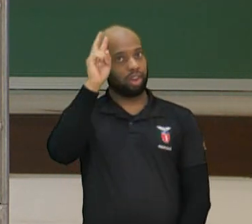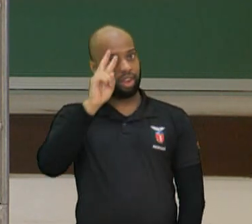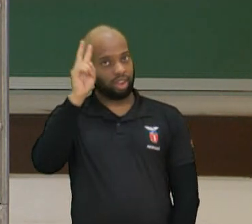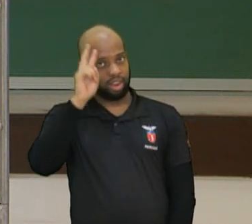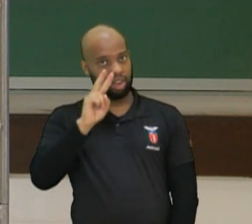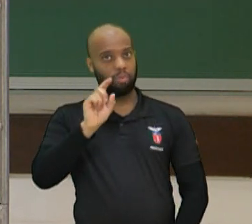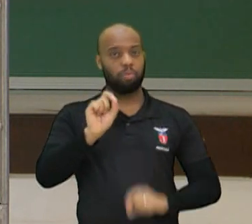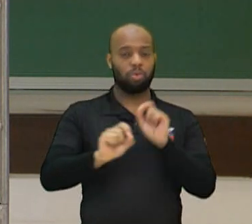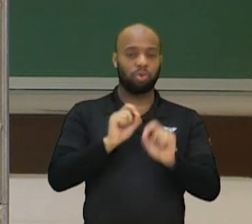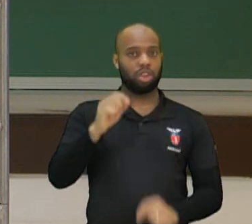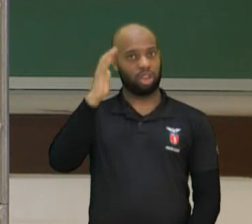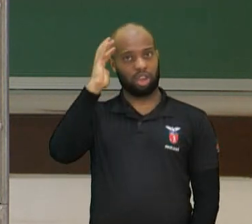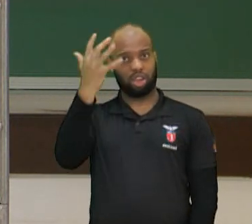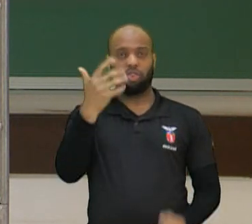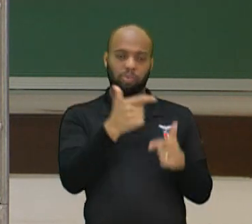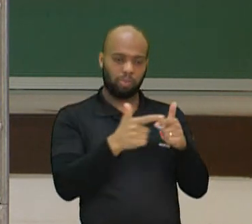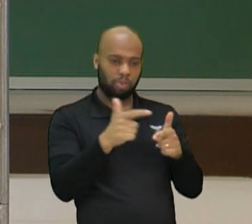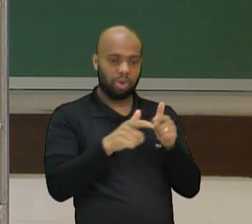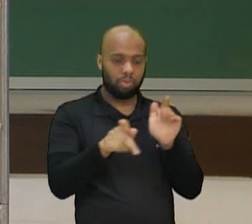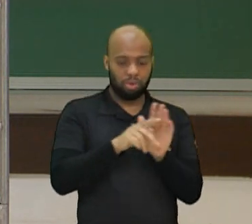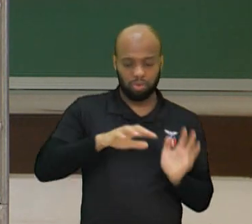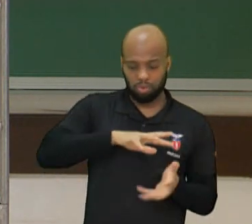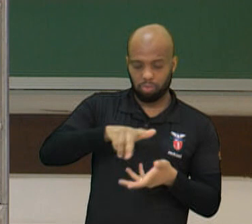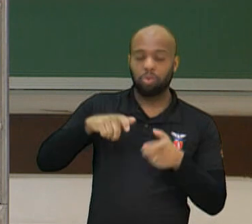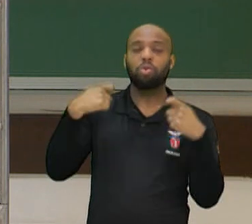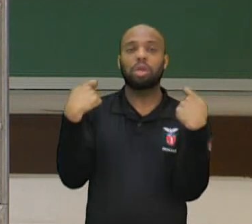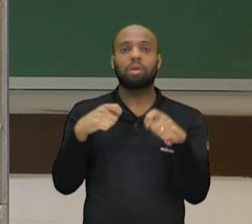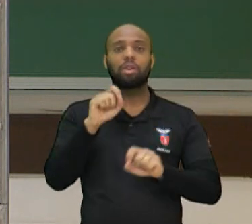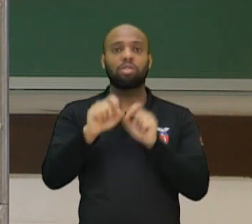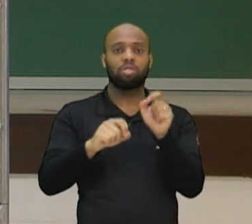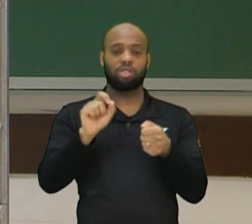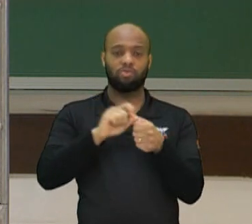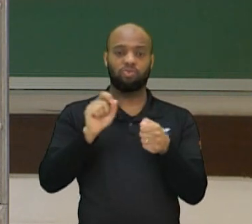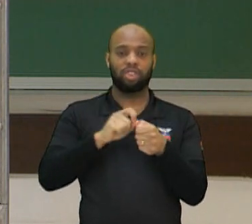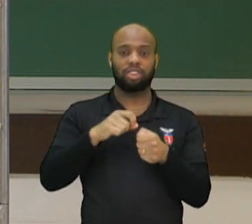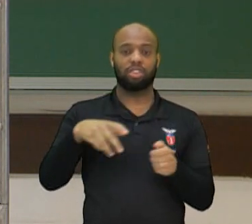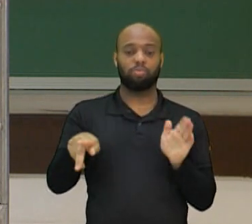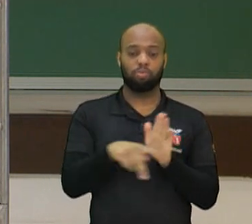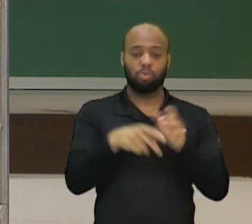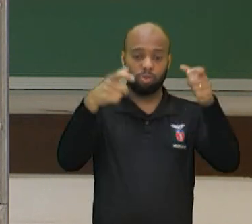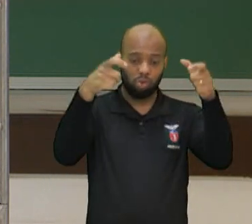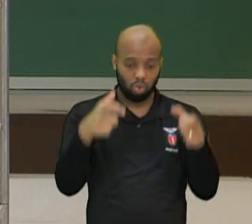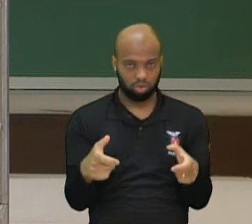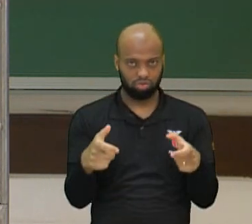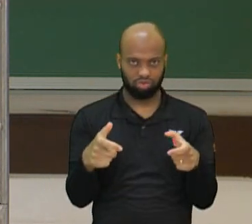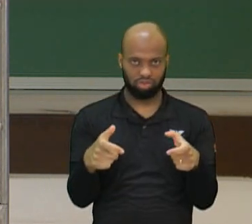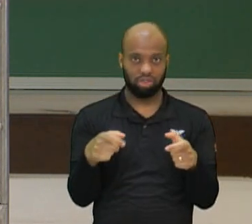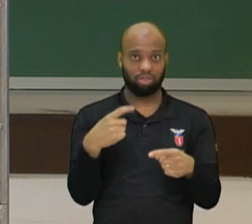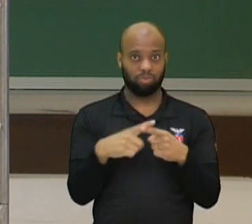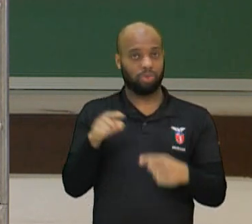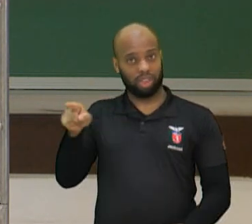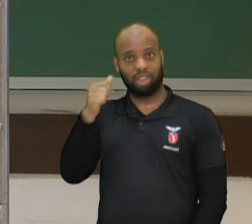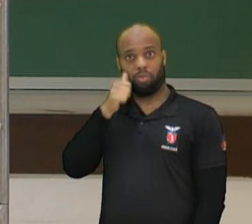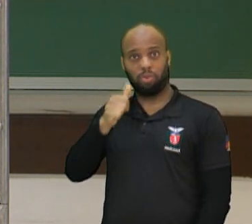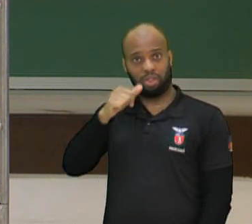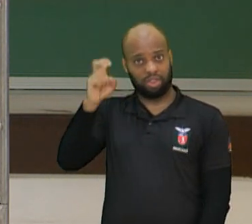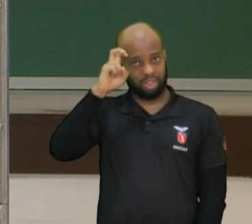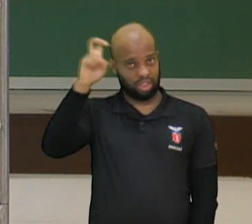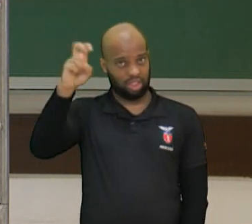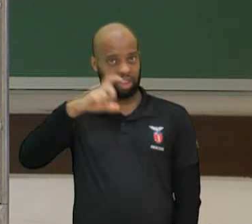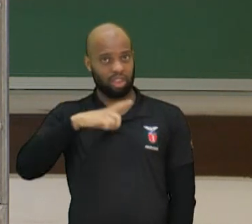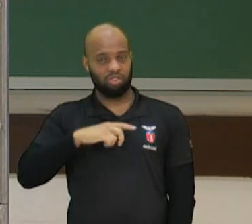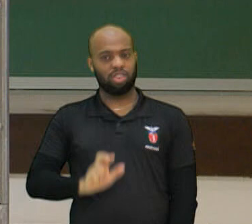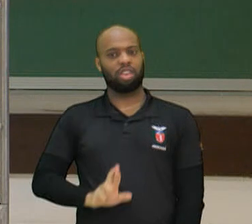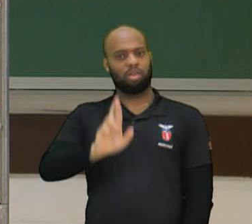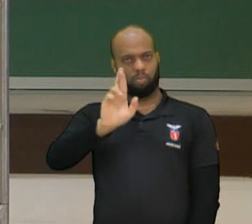para resolvermos problemas globais, precisamos agir localmente. Uma mulher bastante inteligente e à frente de